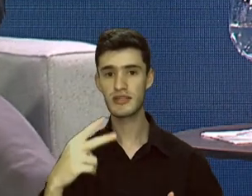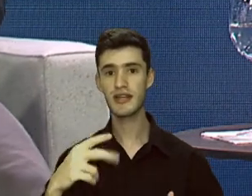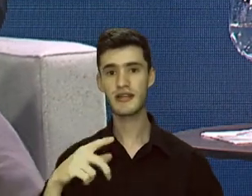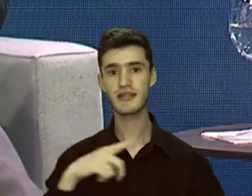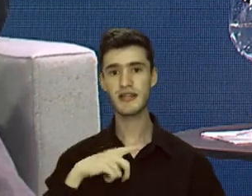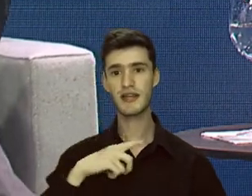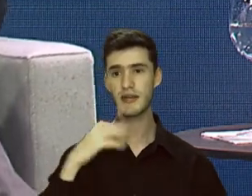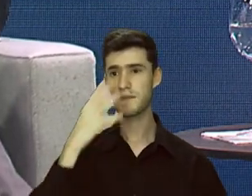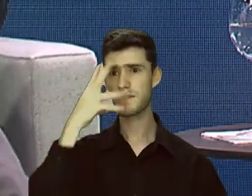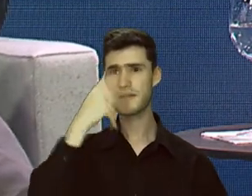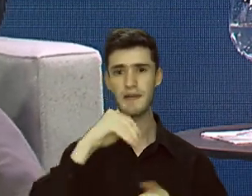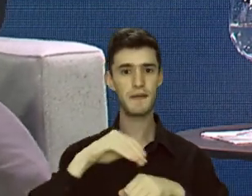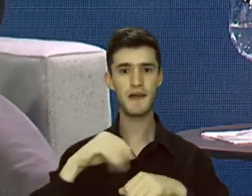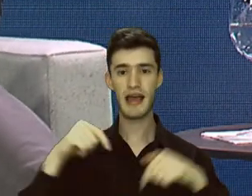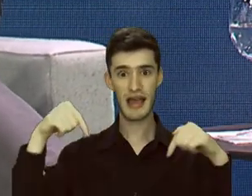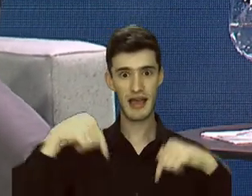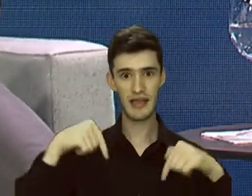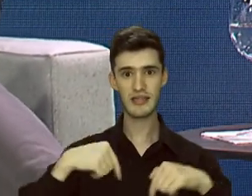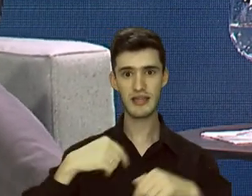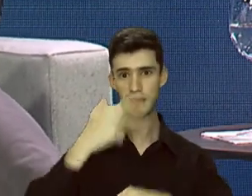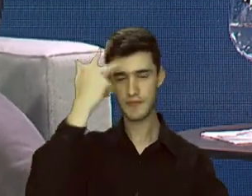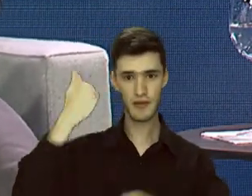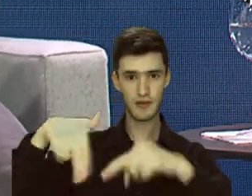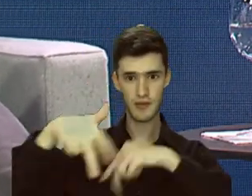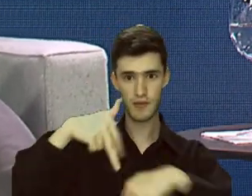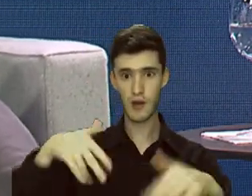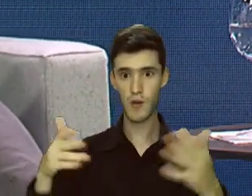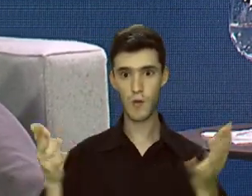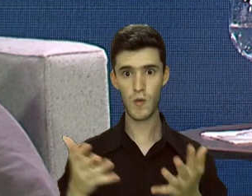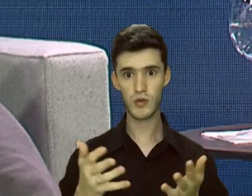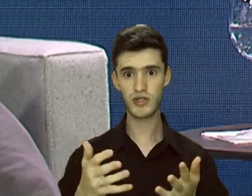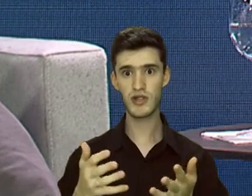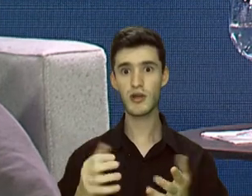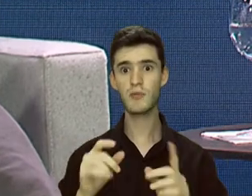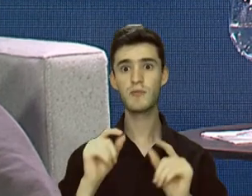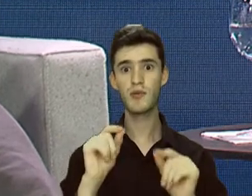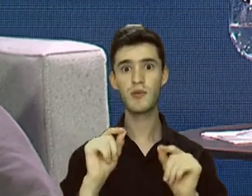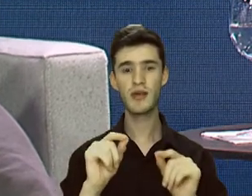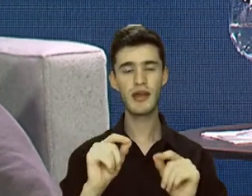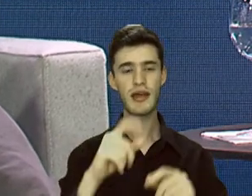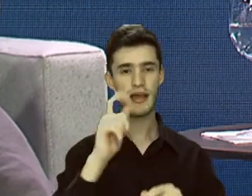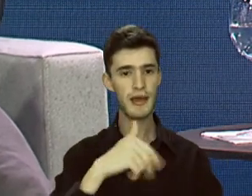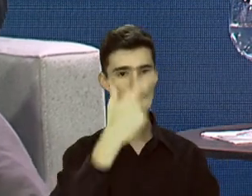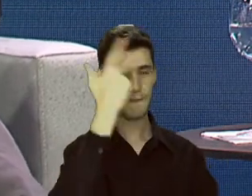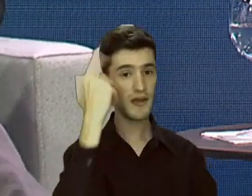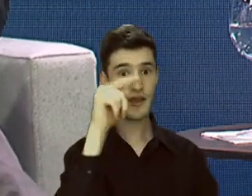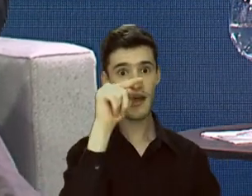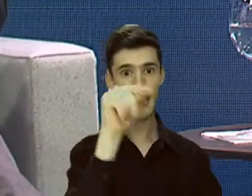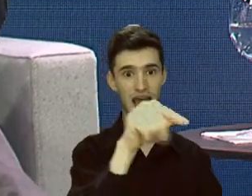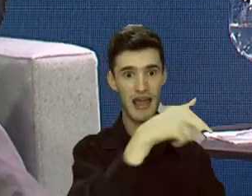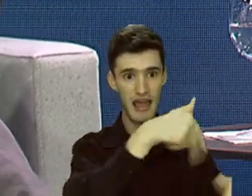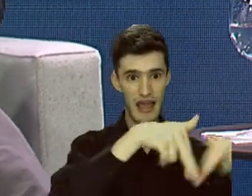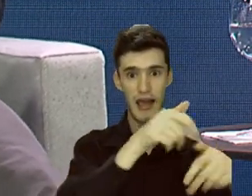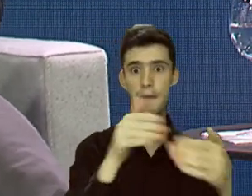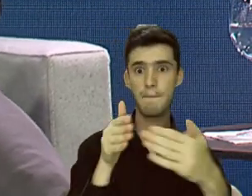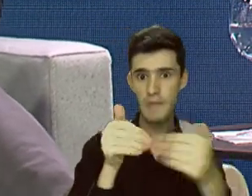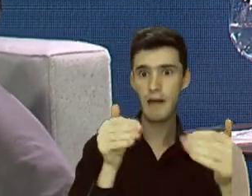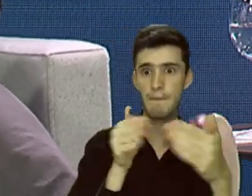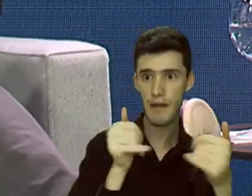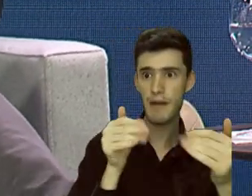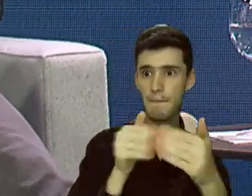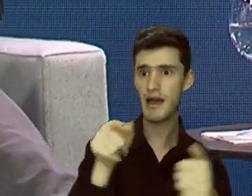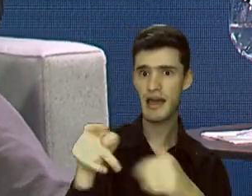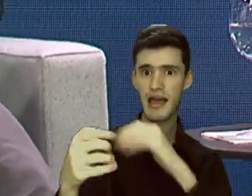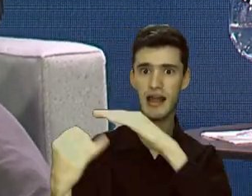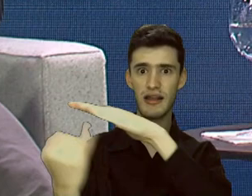Nossa geração que a demanda tá vindo da pessoa física né que tá pressionando a indústria os setores etc Isso é uma força muito